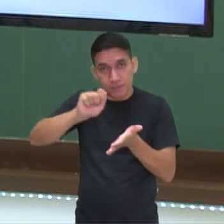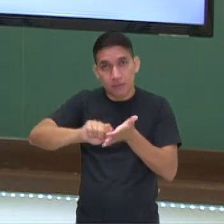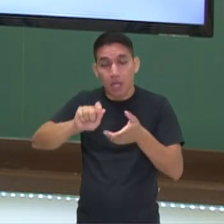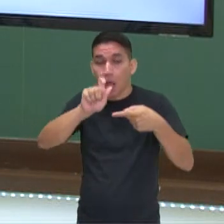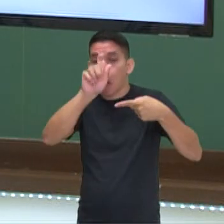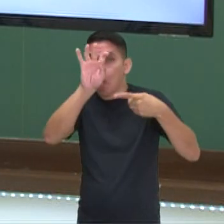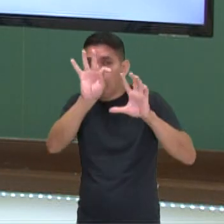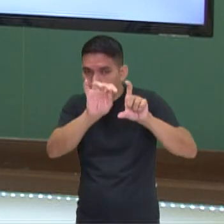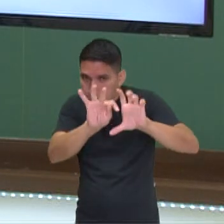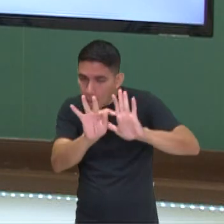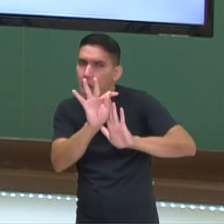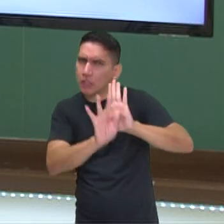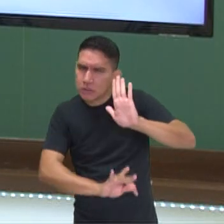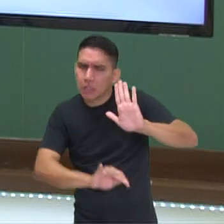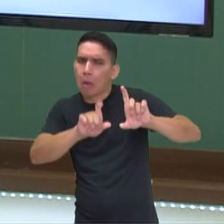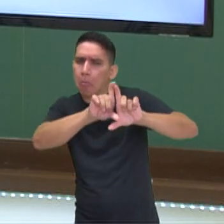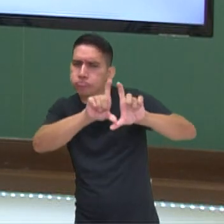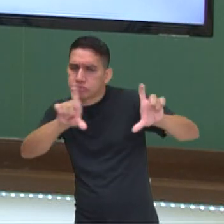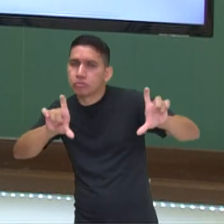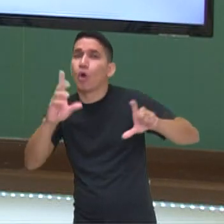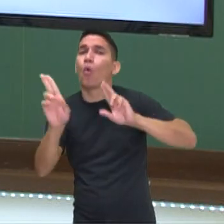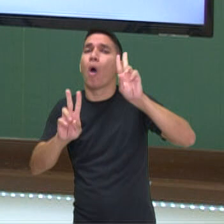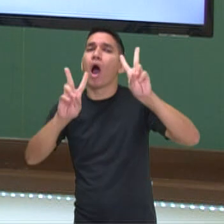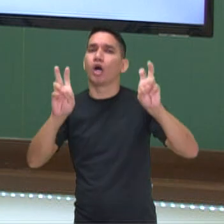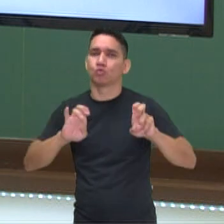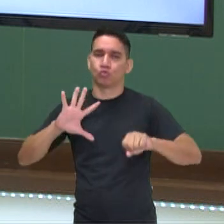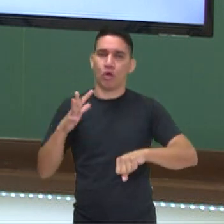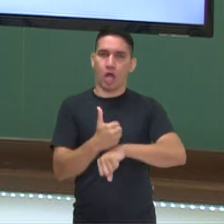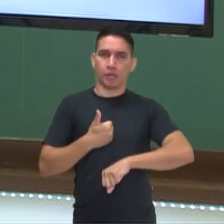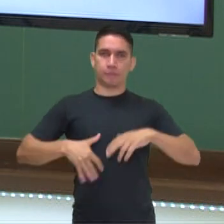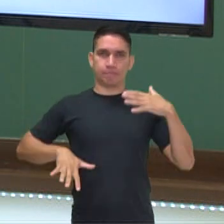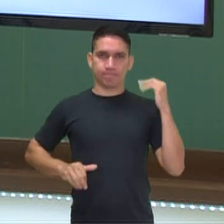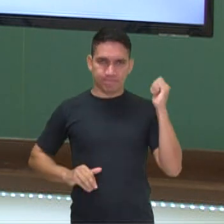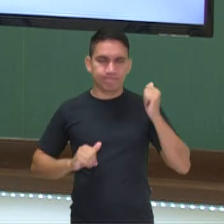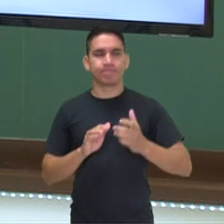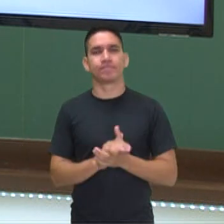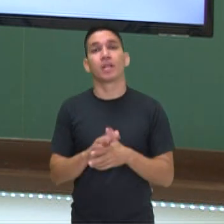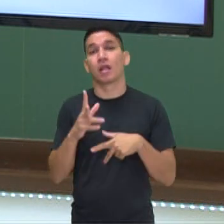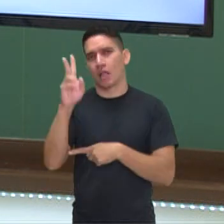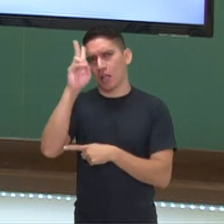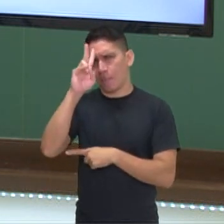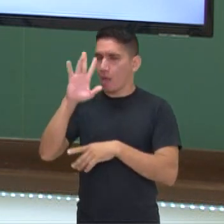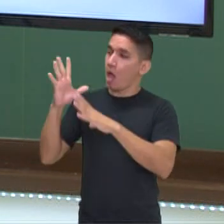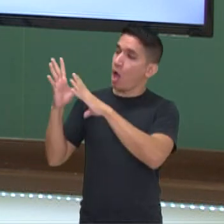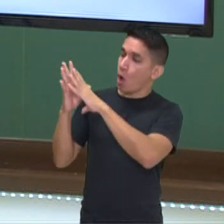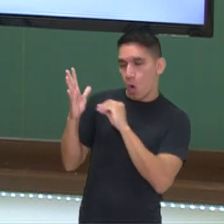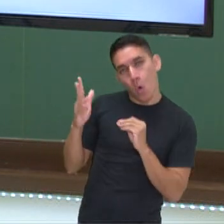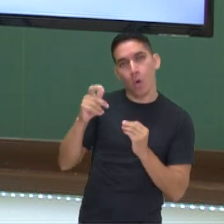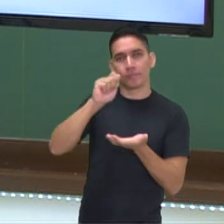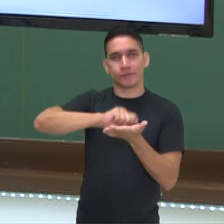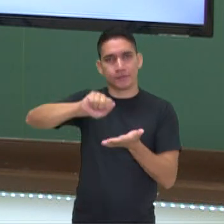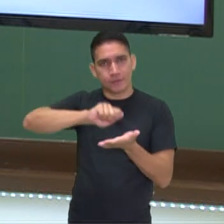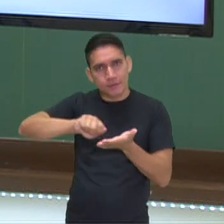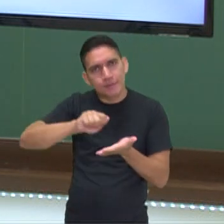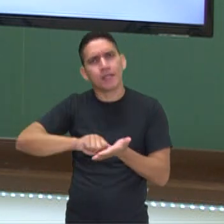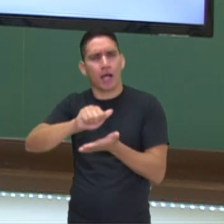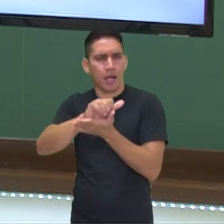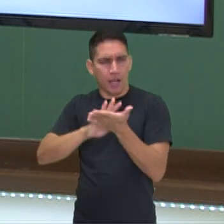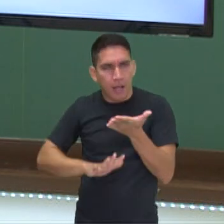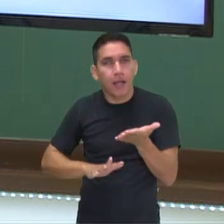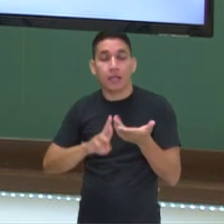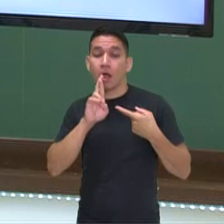essas palavras sobre a colonização espanhola. Lembrando, né, pessoal, copie no seu caderno o exercício,